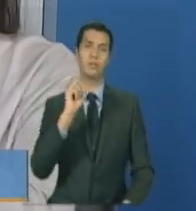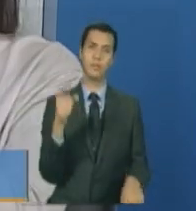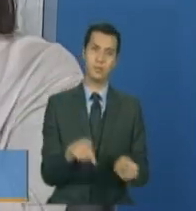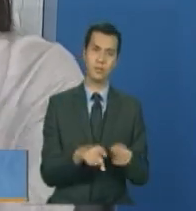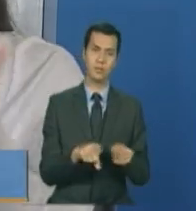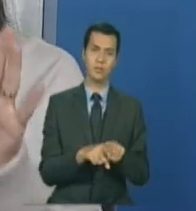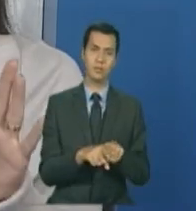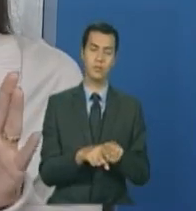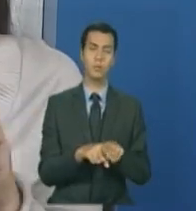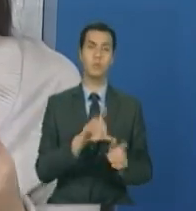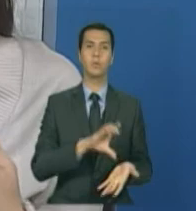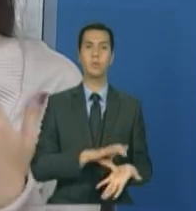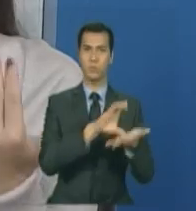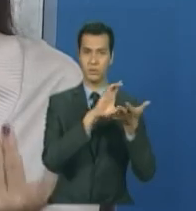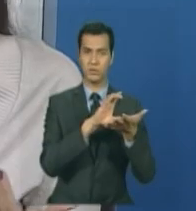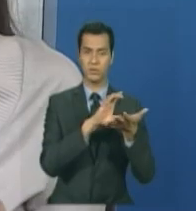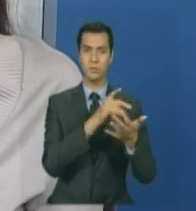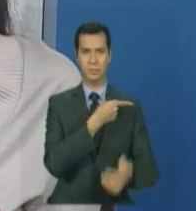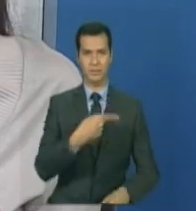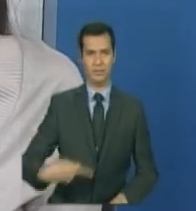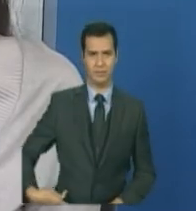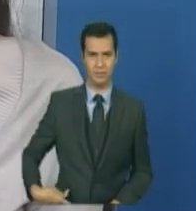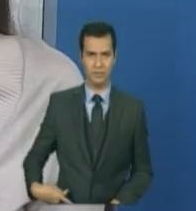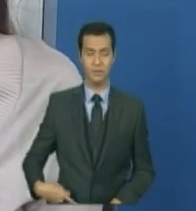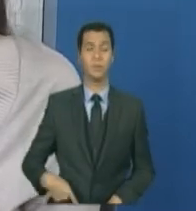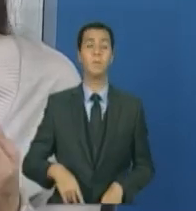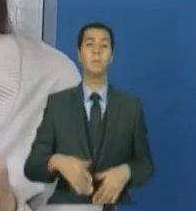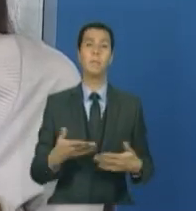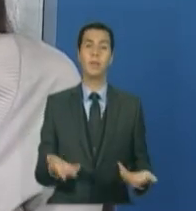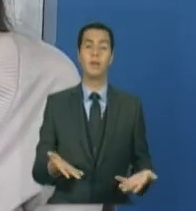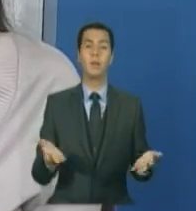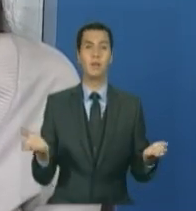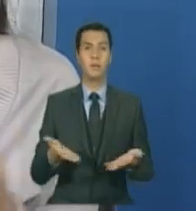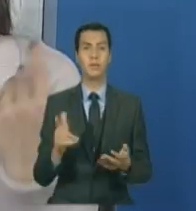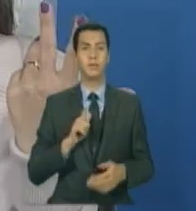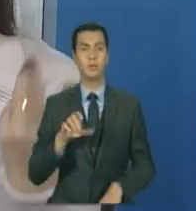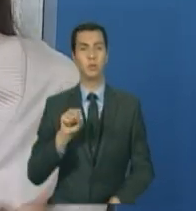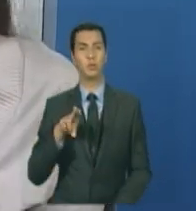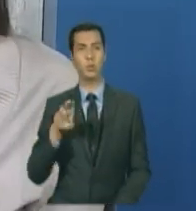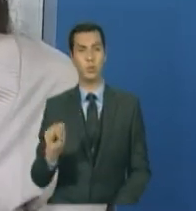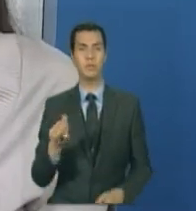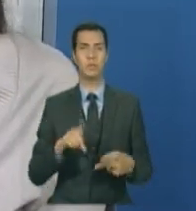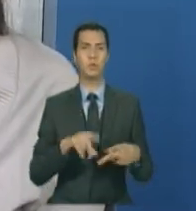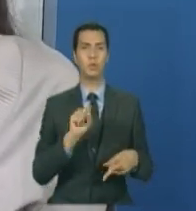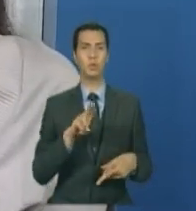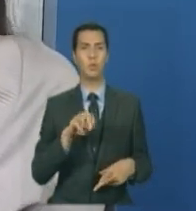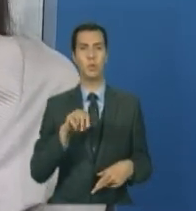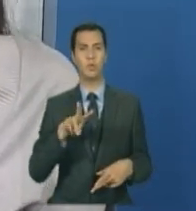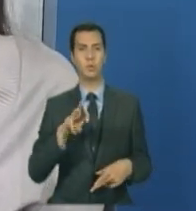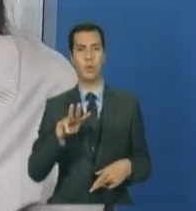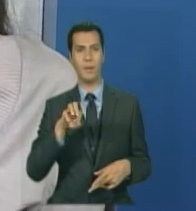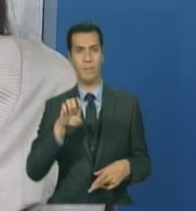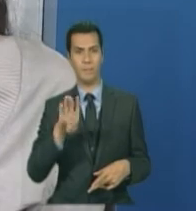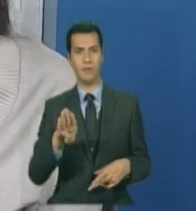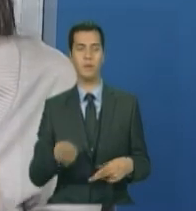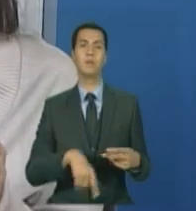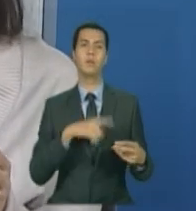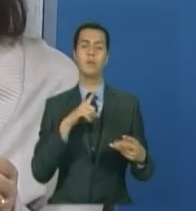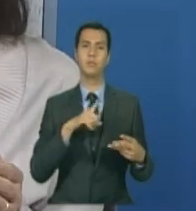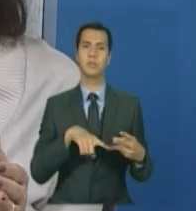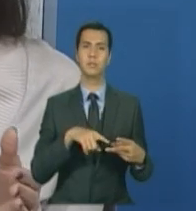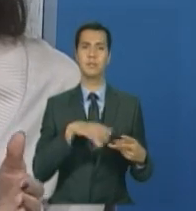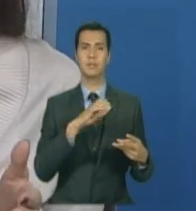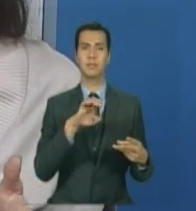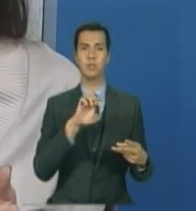basicamente para todos os sistemas, o que já está implementado também para o CadSuas, para o Suas Web, o Censo já está nessa nova política de senhas e